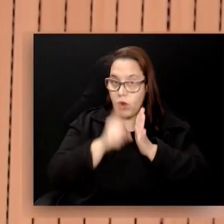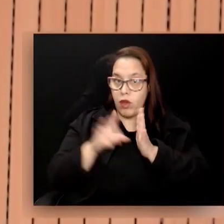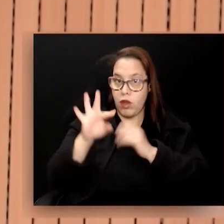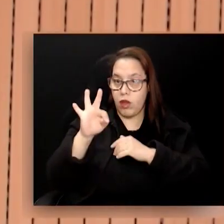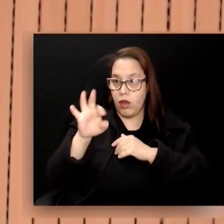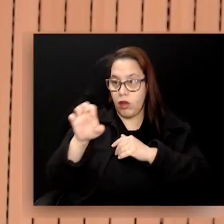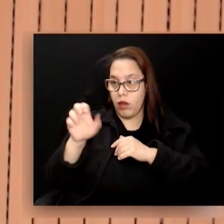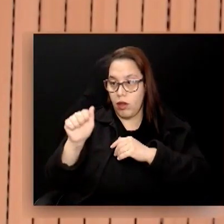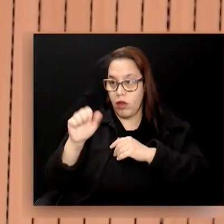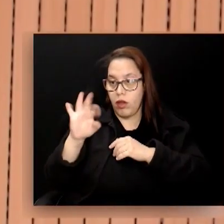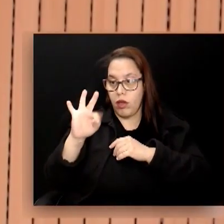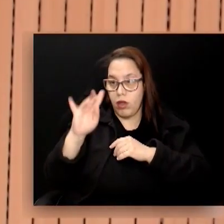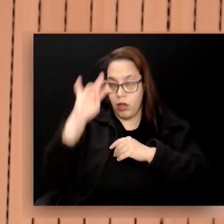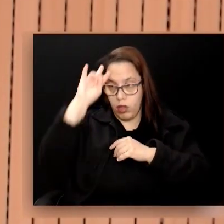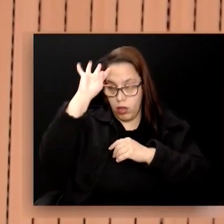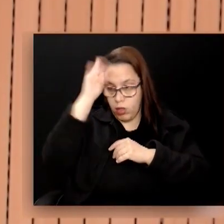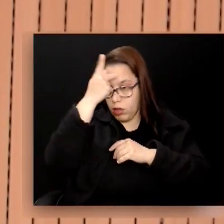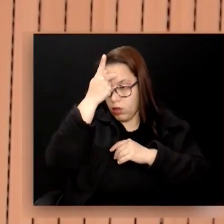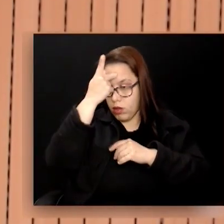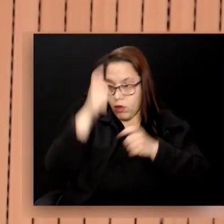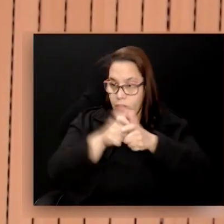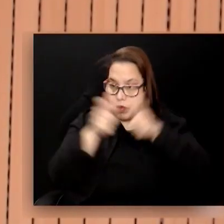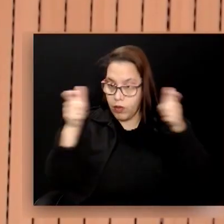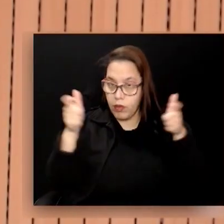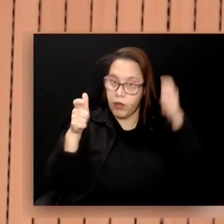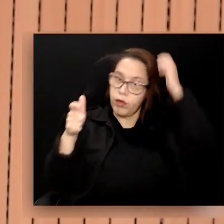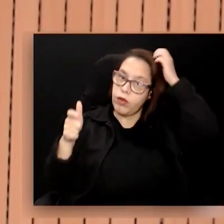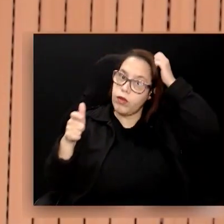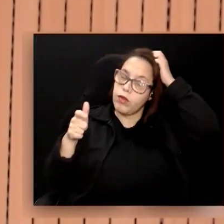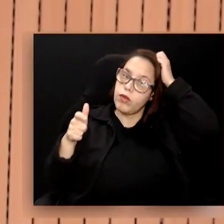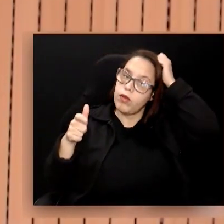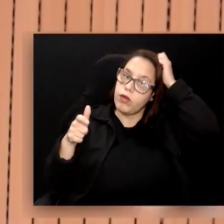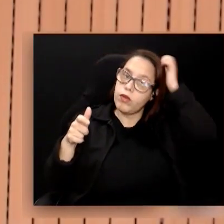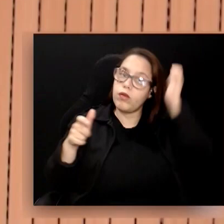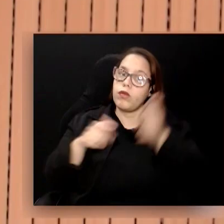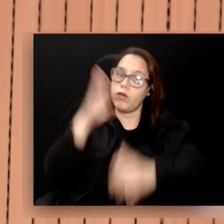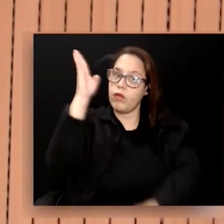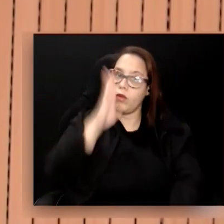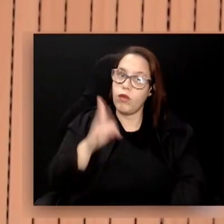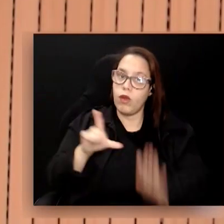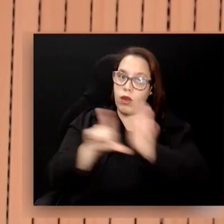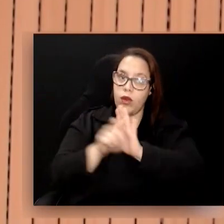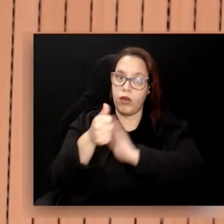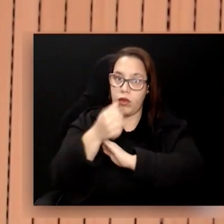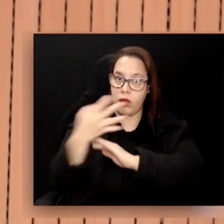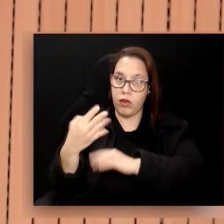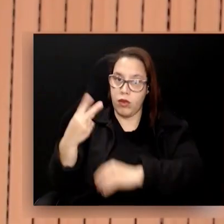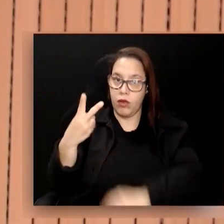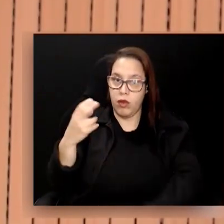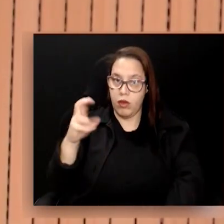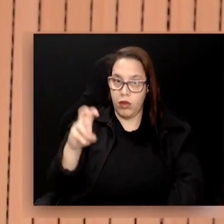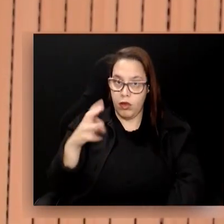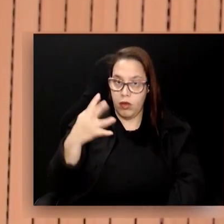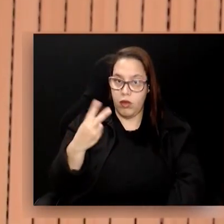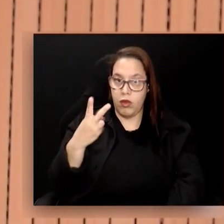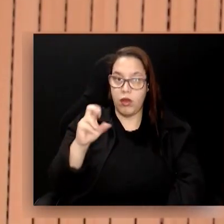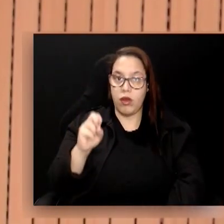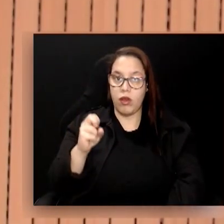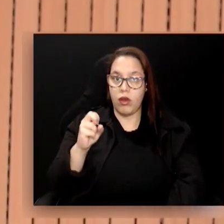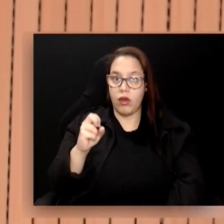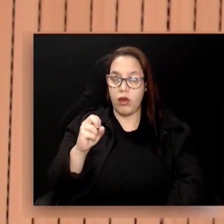cresceram significativamente nos últimos anos. E no Brasil, a Lei 14.254 de